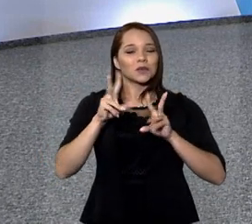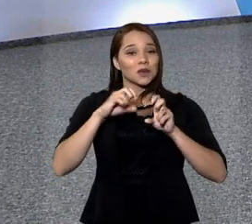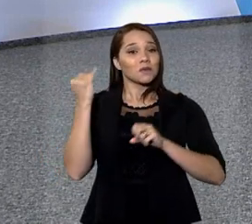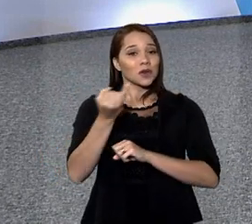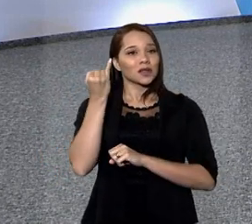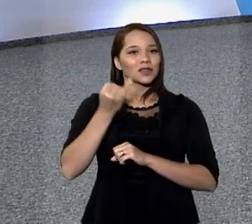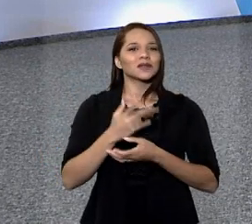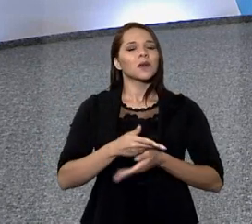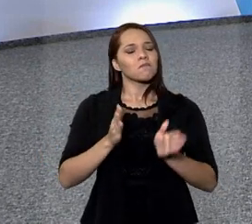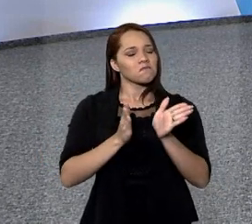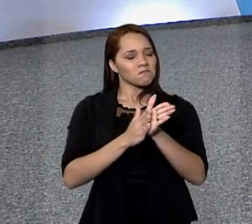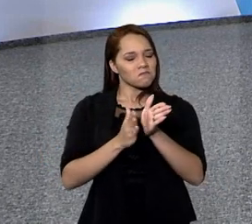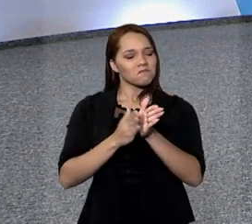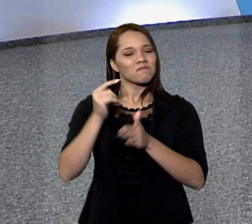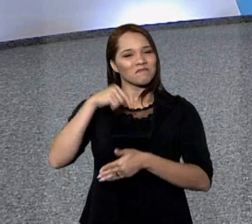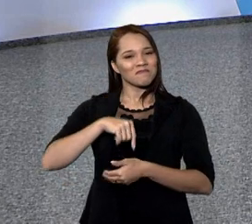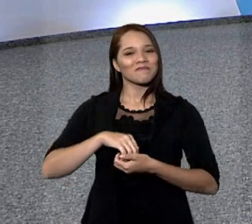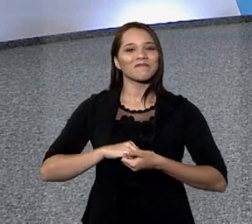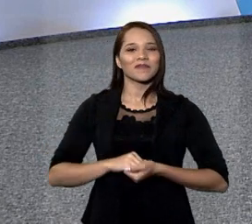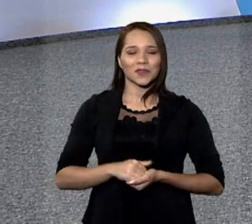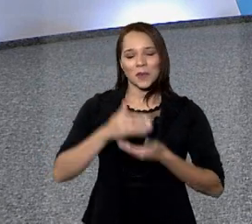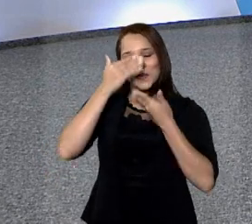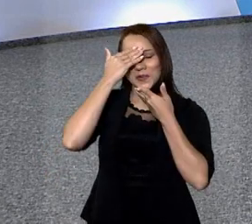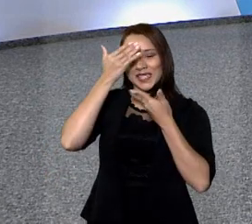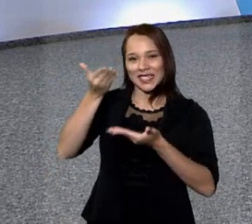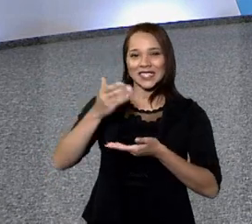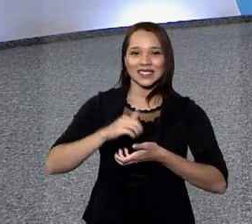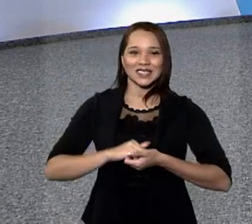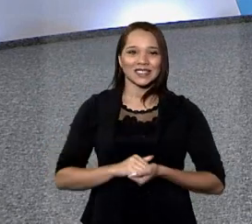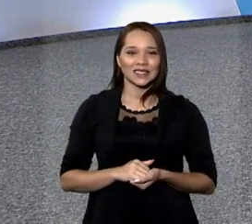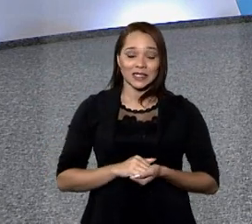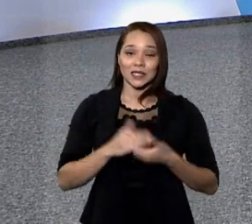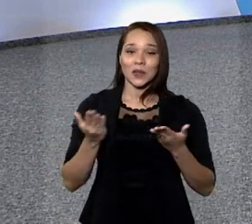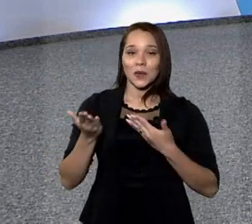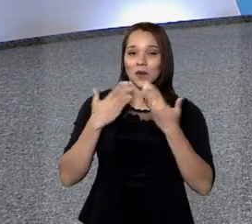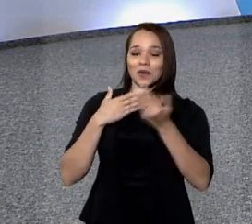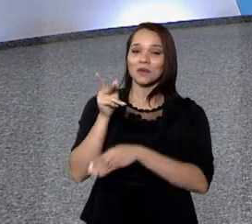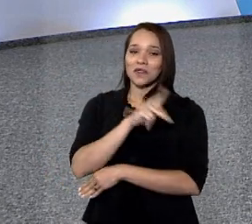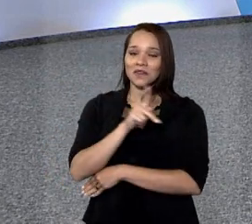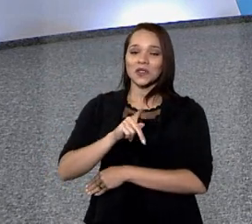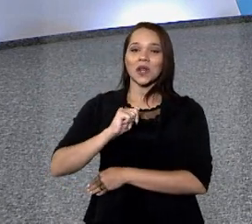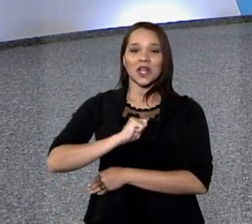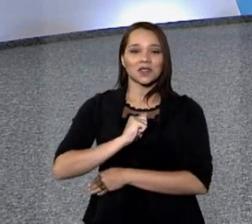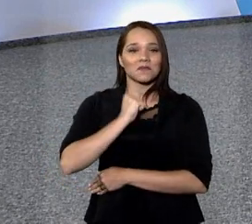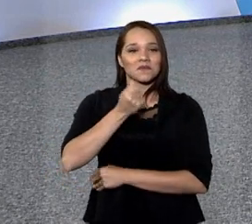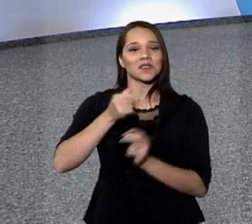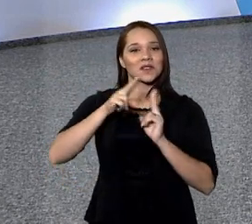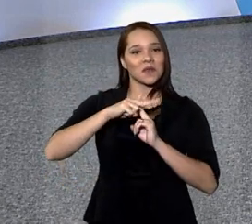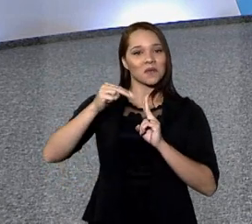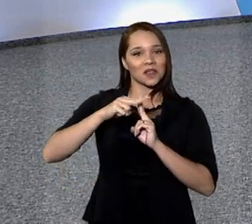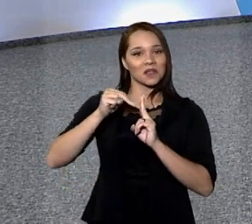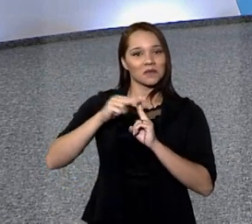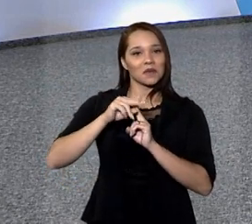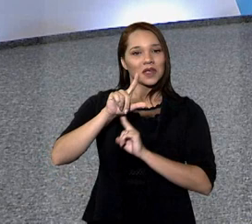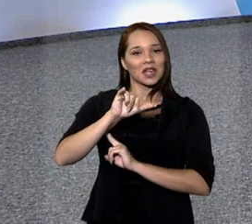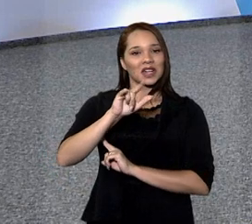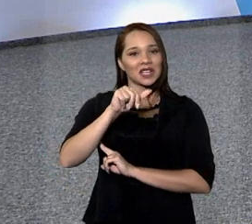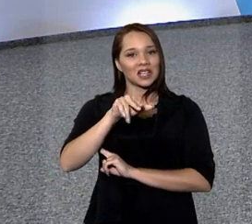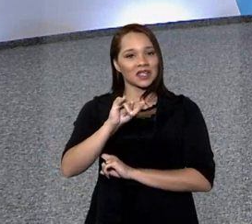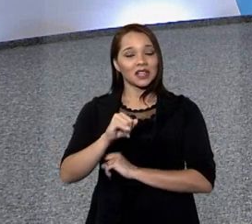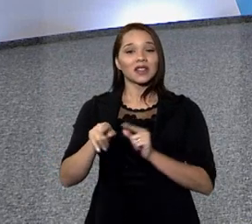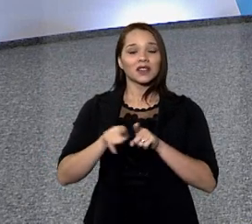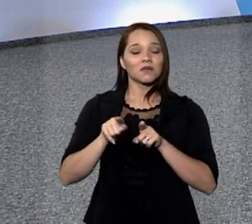de um tema tão relevante para a sociedade e eu parabenizo o programa obrigado eu conversei com a professora de antropologia da universidade